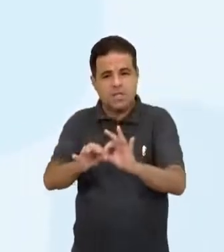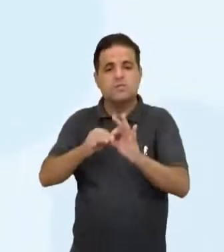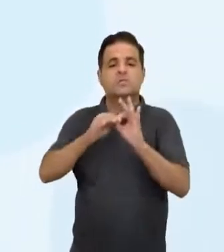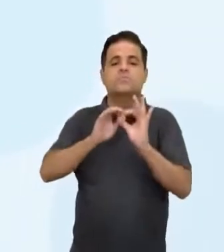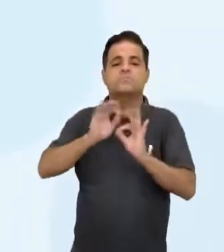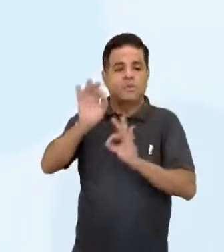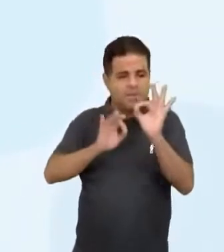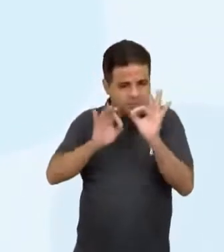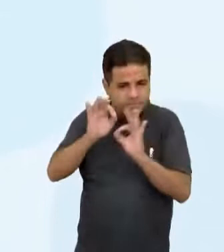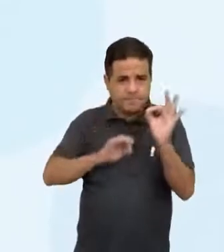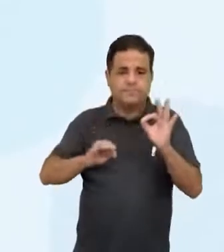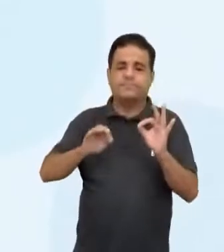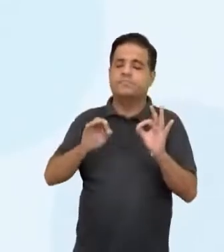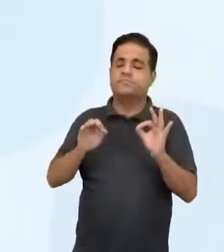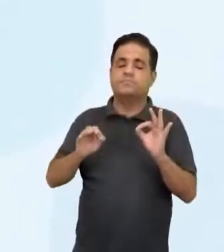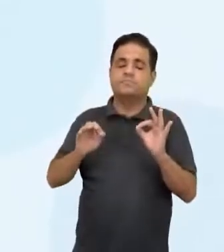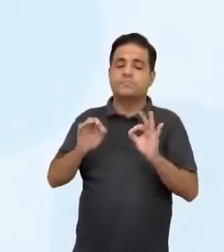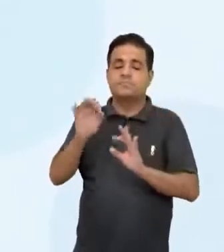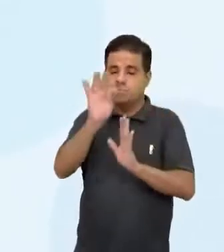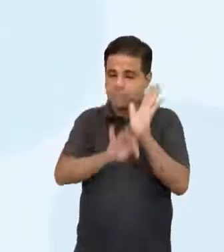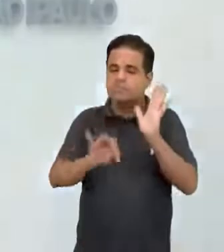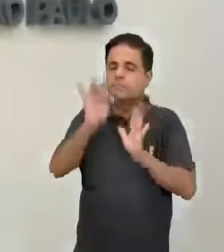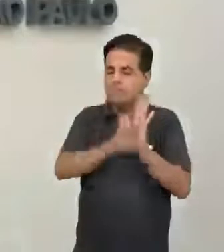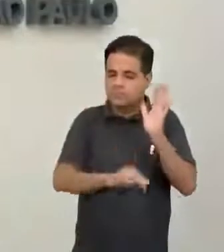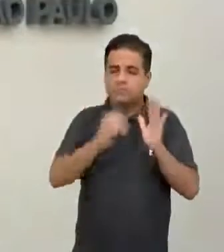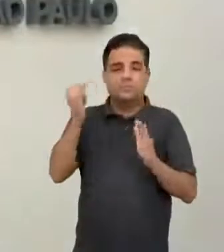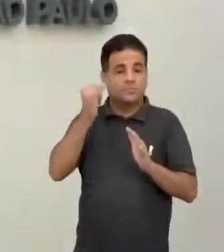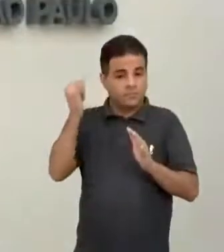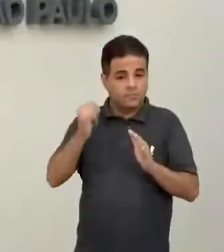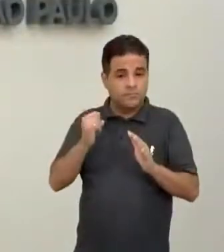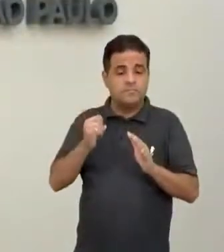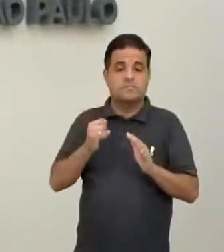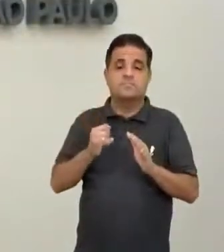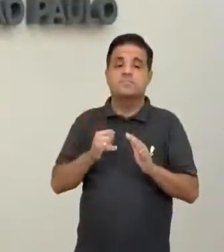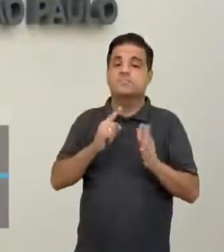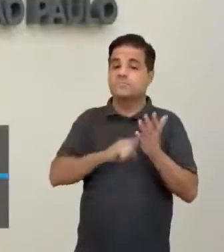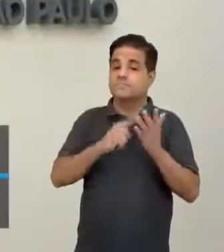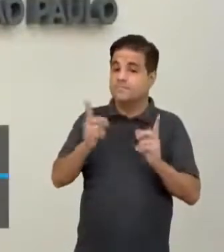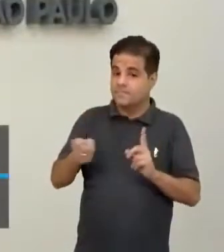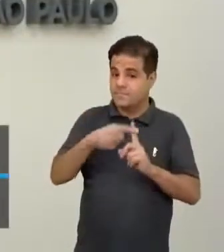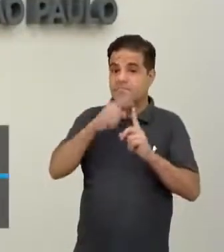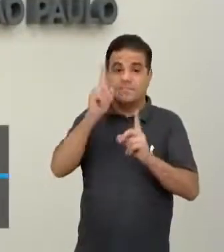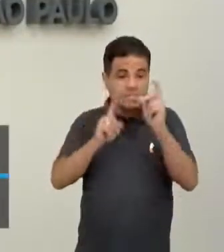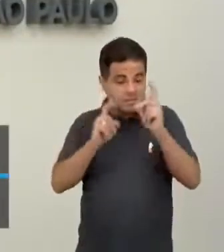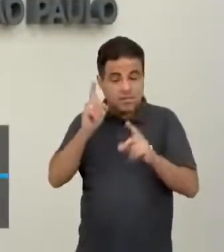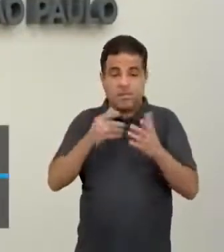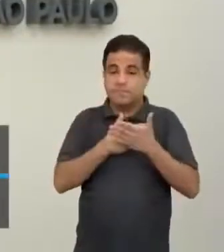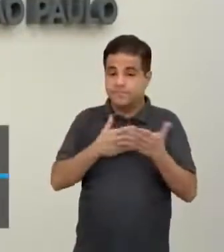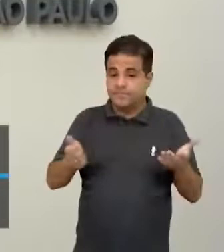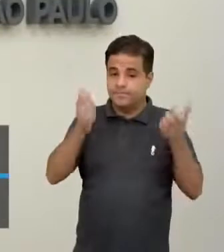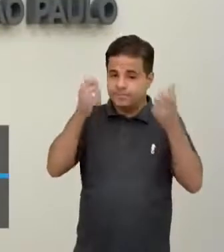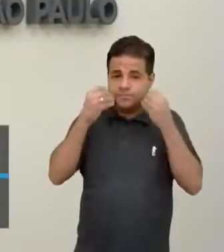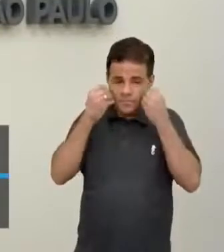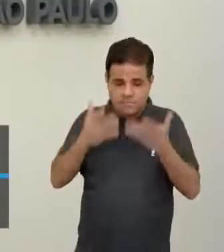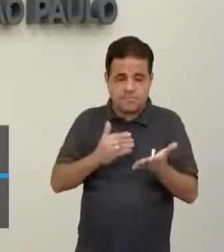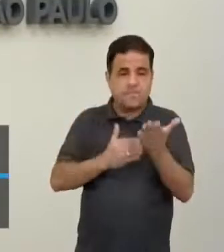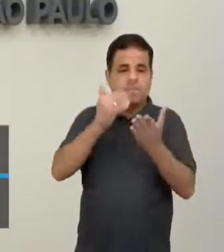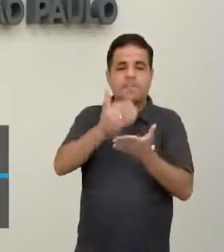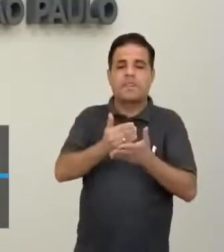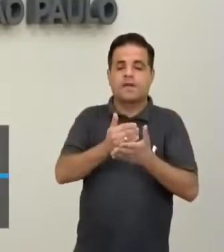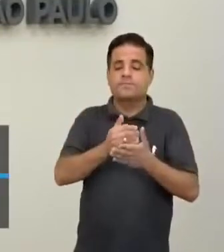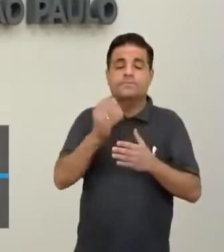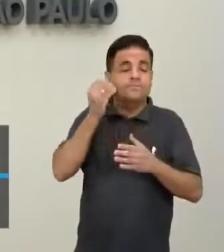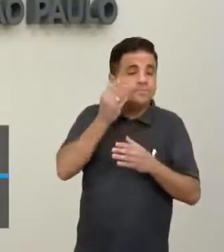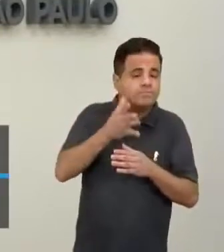produção e circulação dos textos. É importante isso, ó, figurado, mais expressivo, ou seja, demonstra mais,